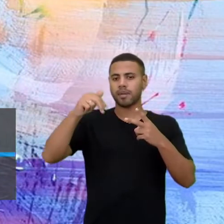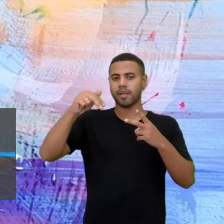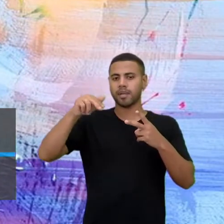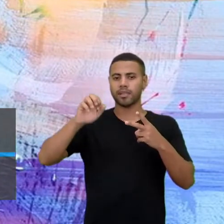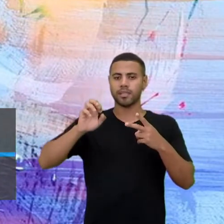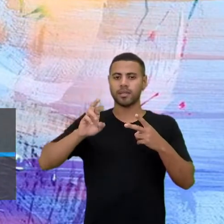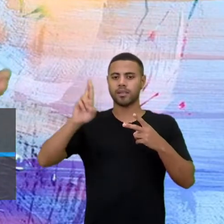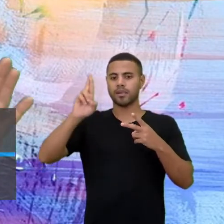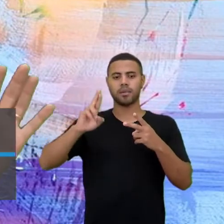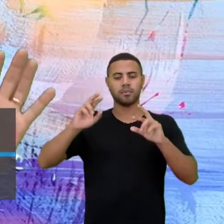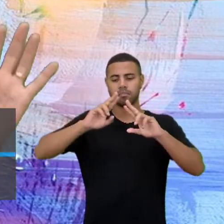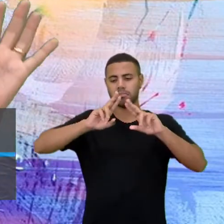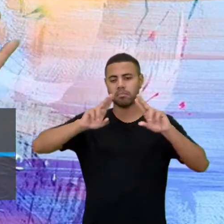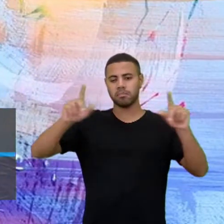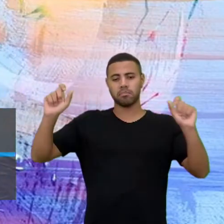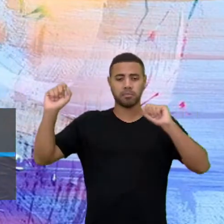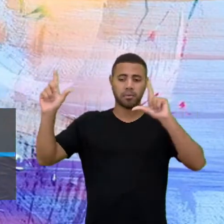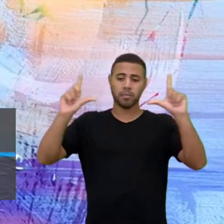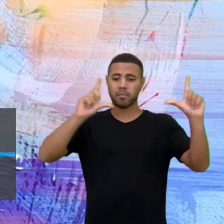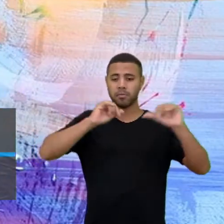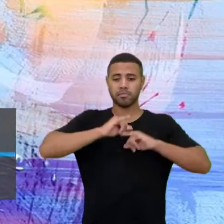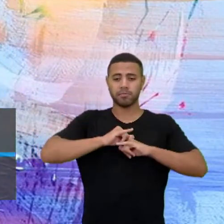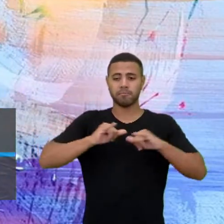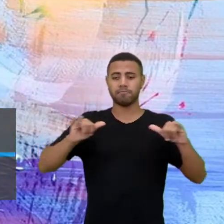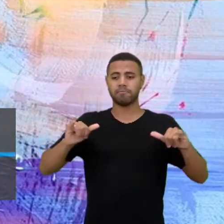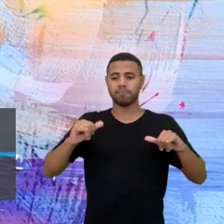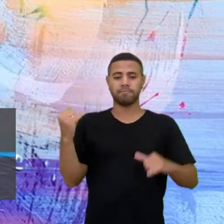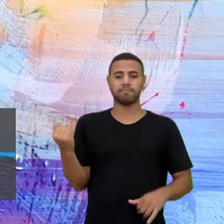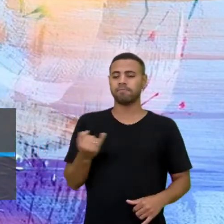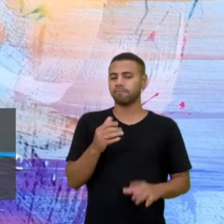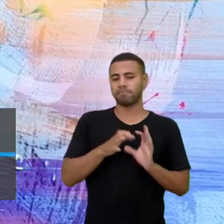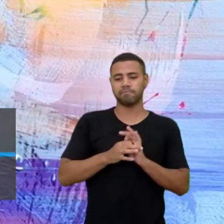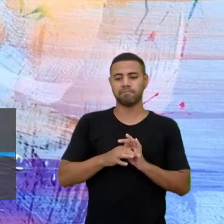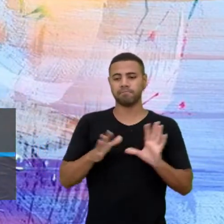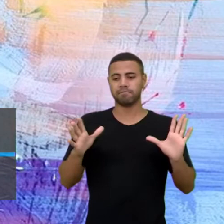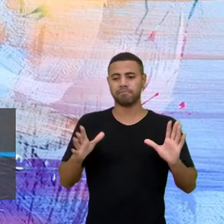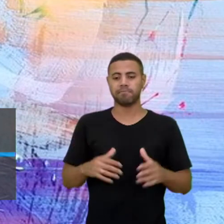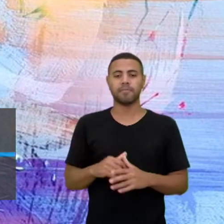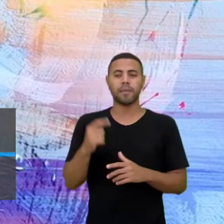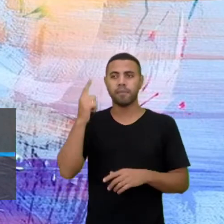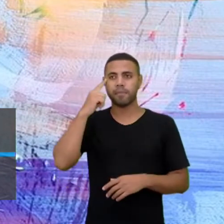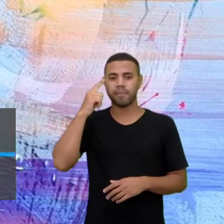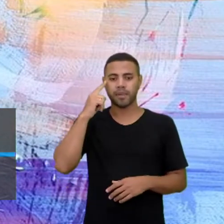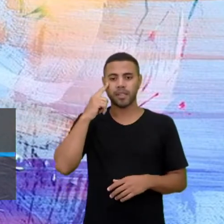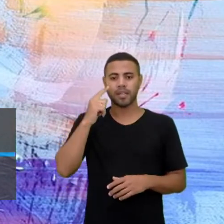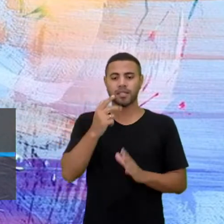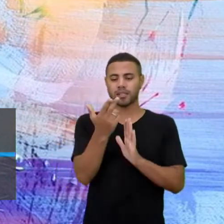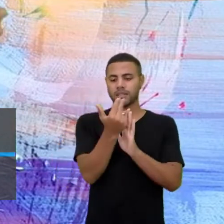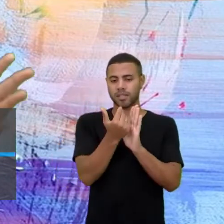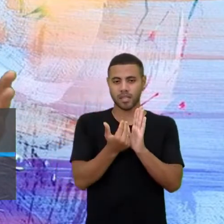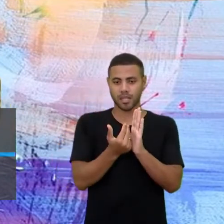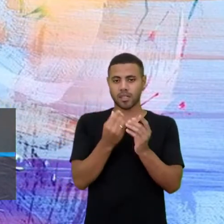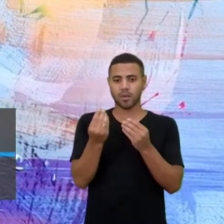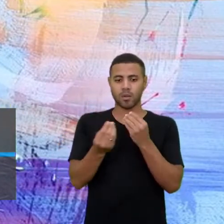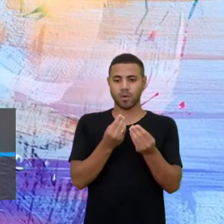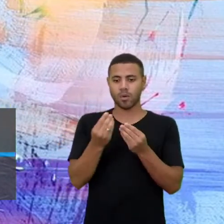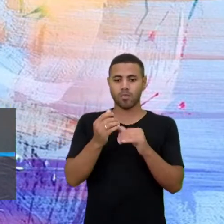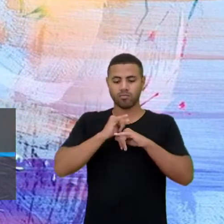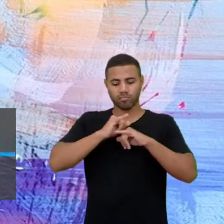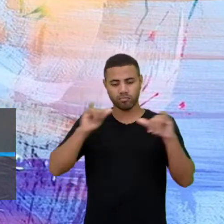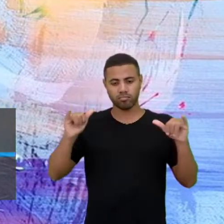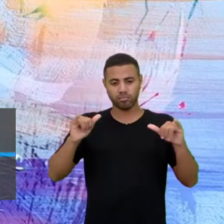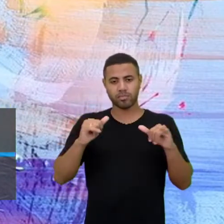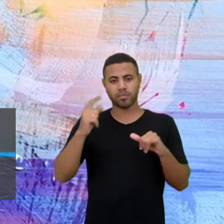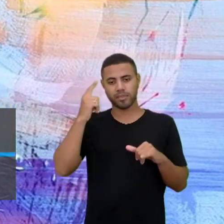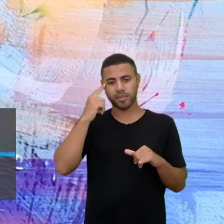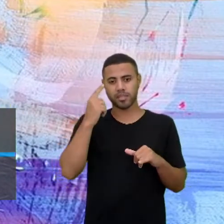enfim, todas as possibilidades que nós temos aí dessa construção. Então, já pensando no layout, no design, qual linguagem a gente vai utilizar?